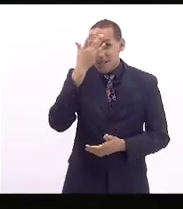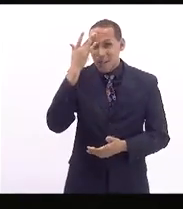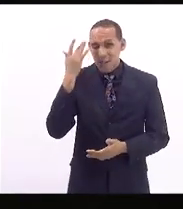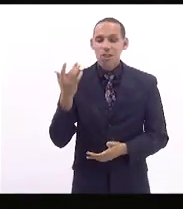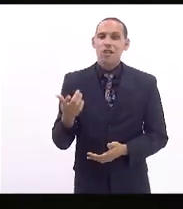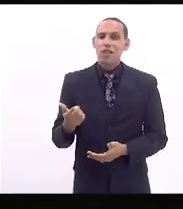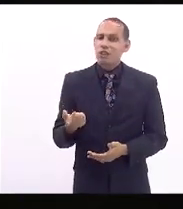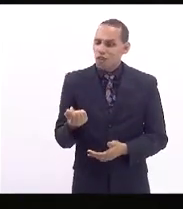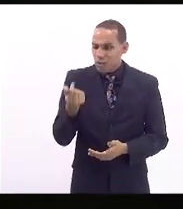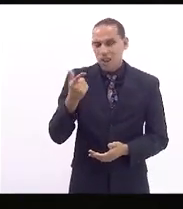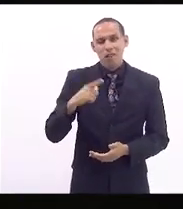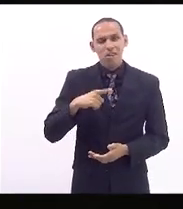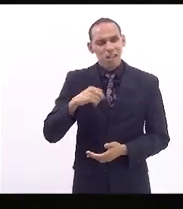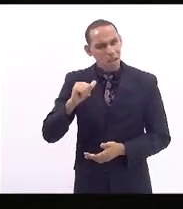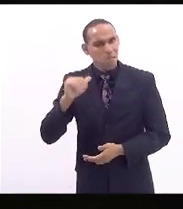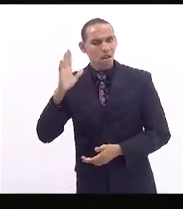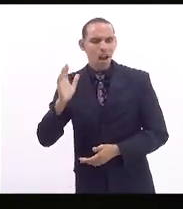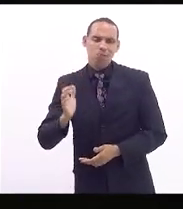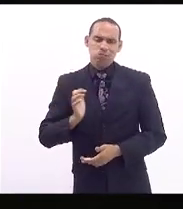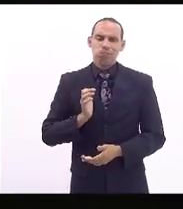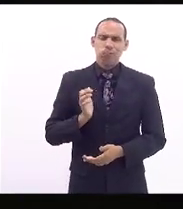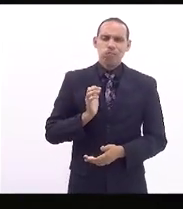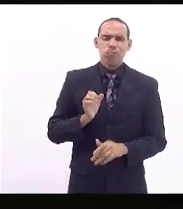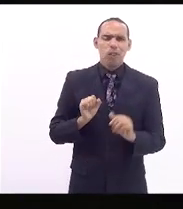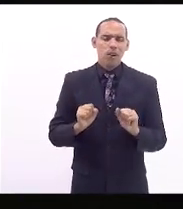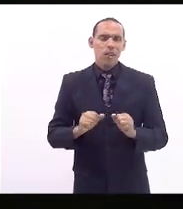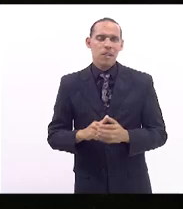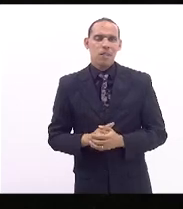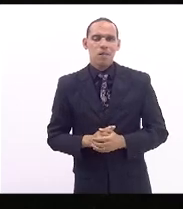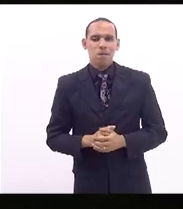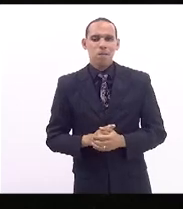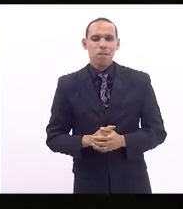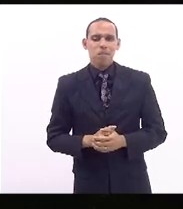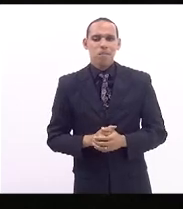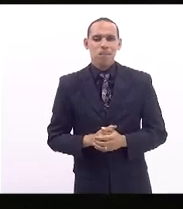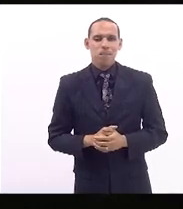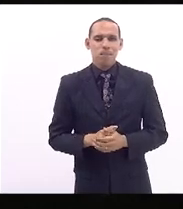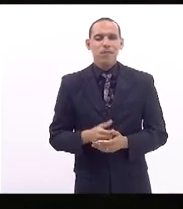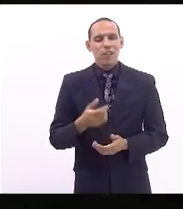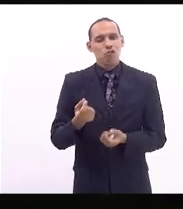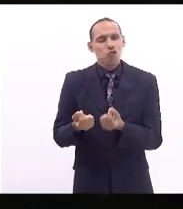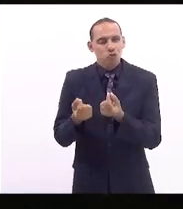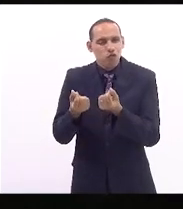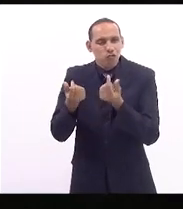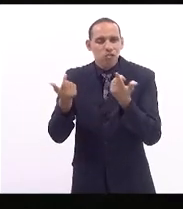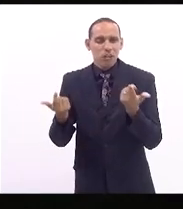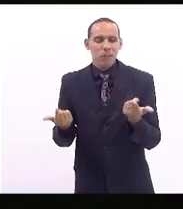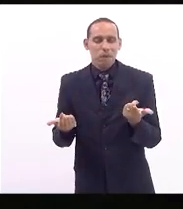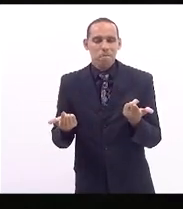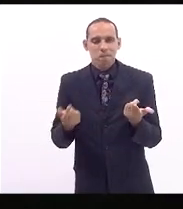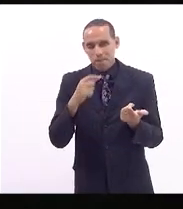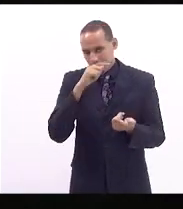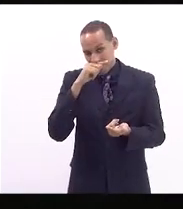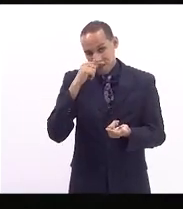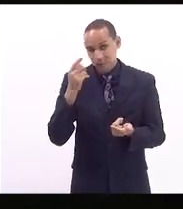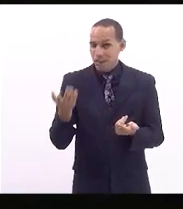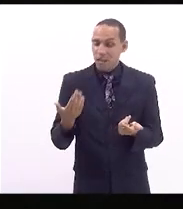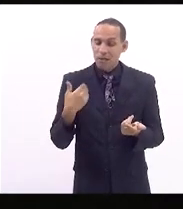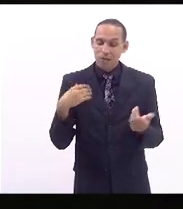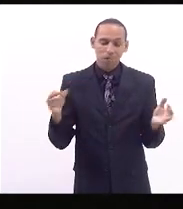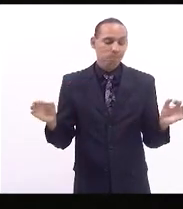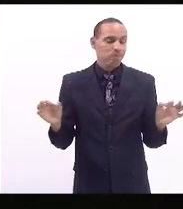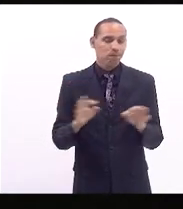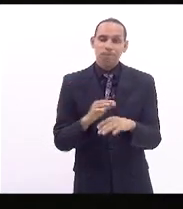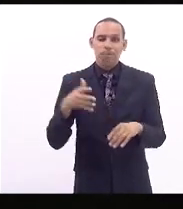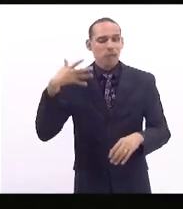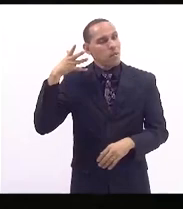para pessoas em condições é de melhor situação financeira então eu encerro